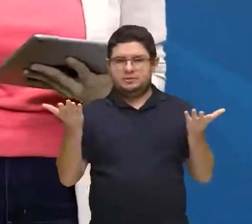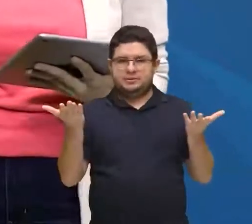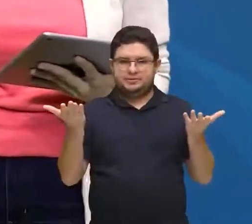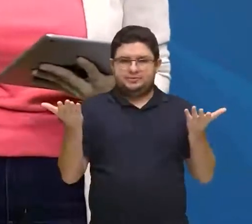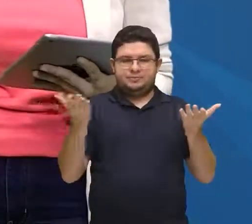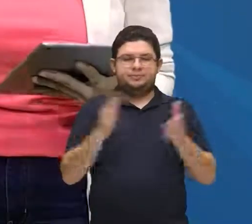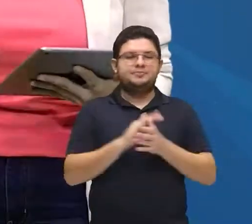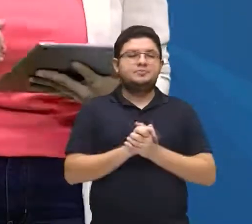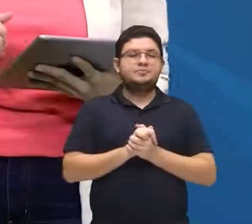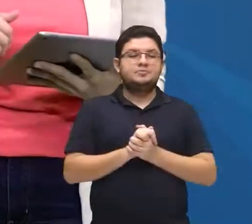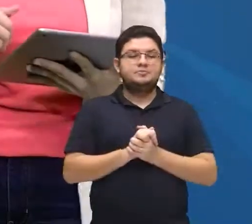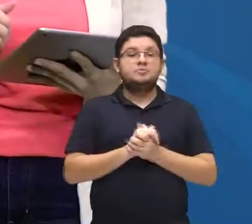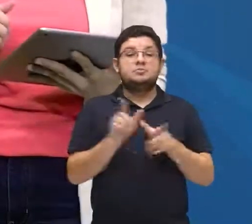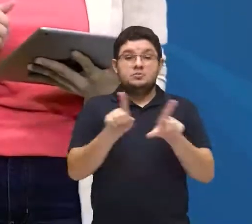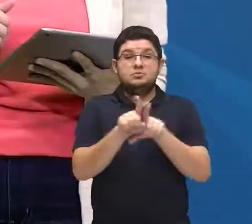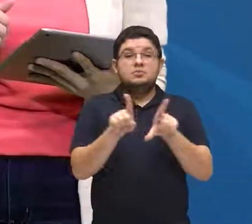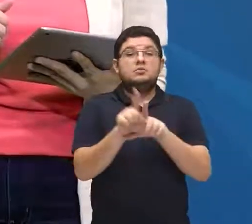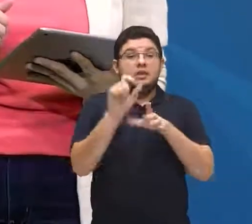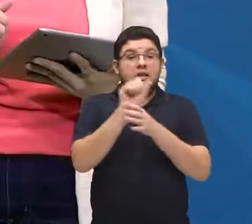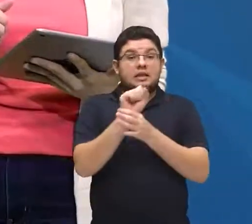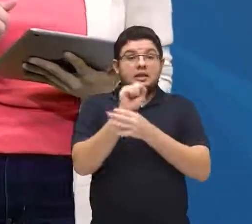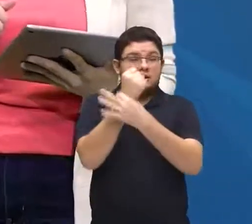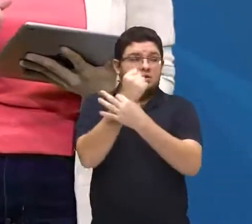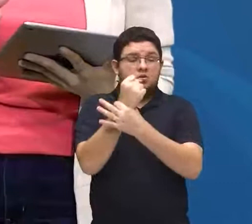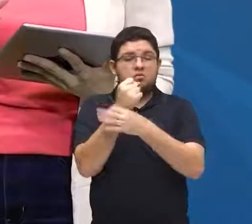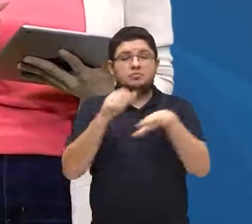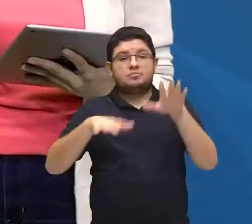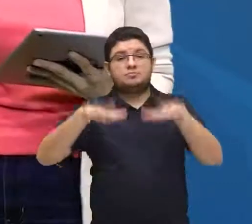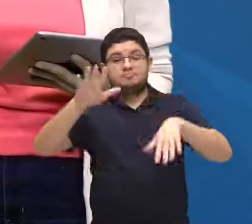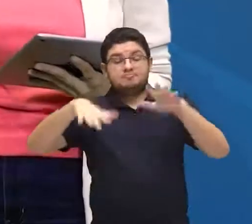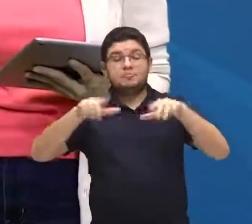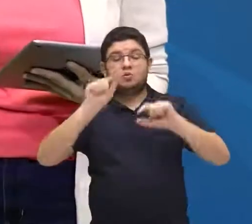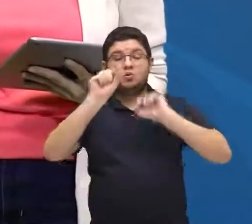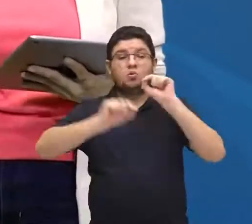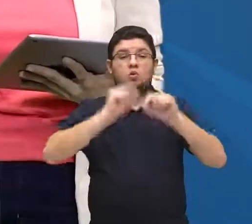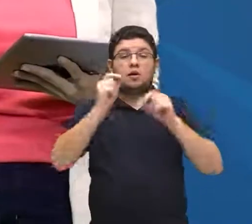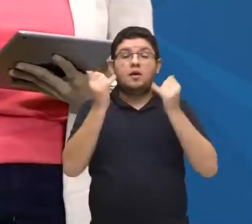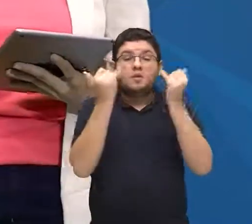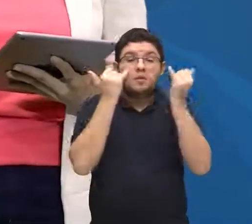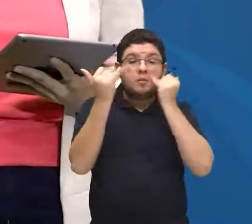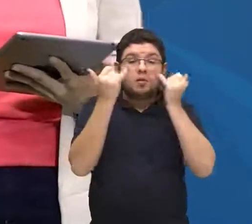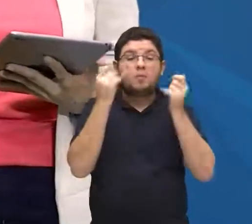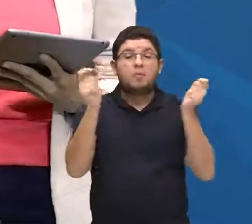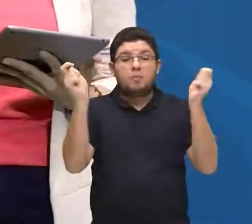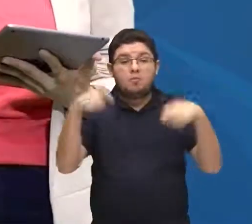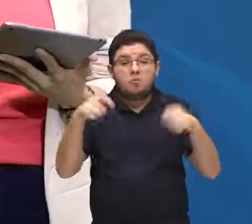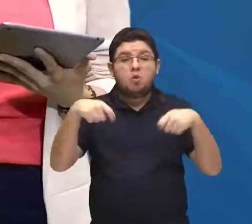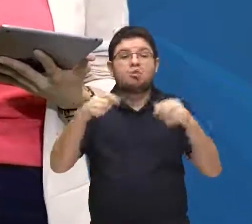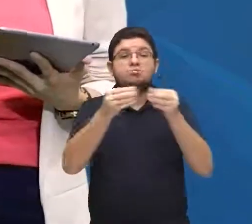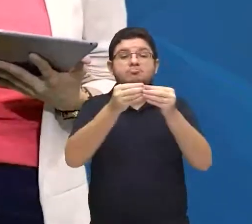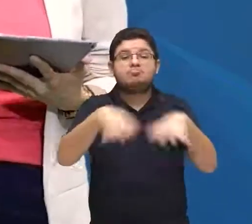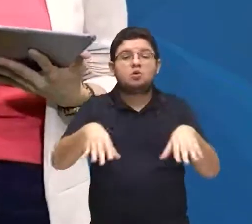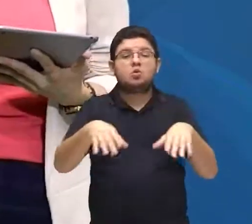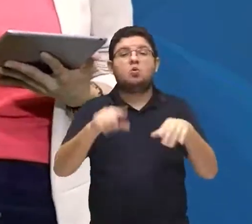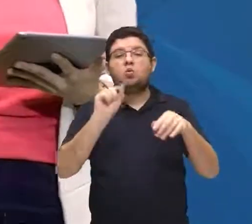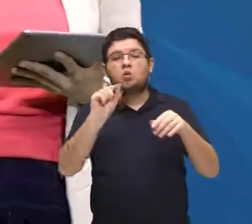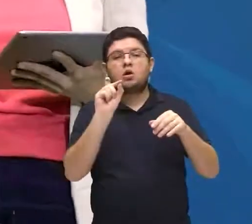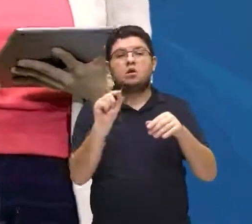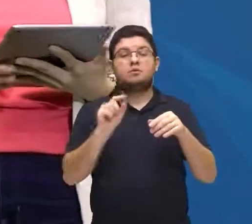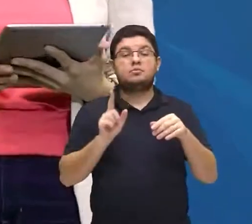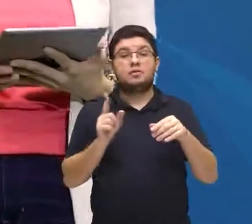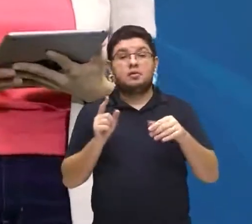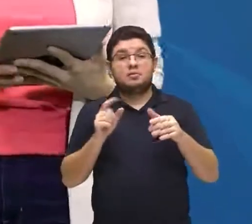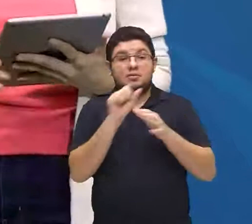A segurança, né, uma vez que às vezes essas informações elas podem prejudicar as pessoas, trazendo ali danos até mesmo para a sua